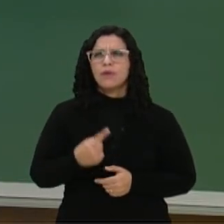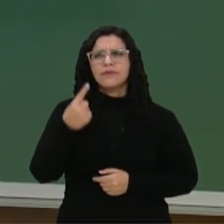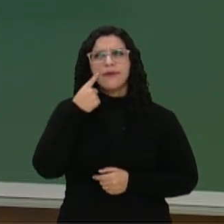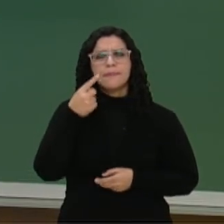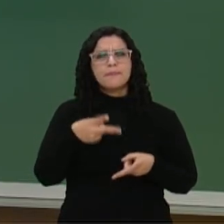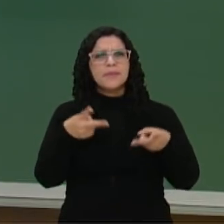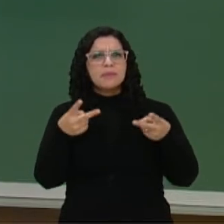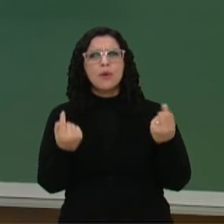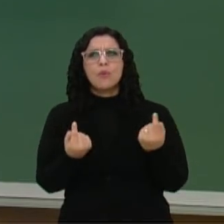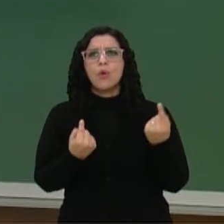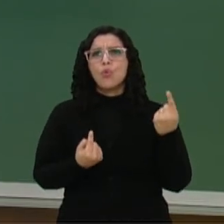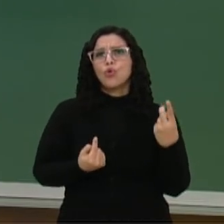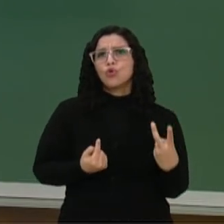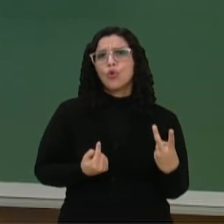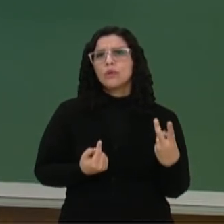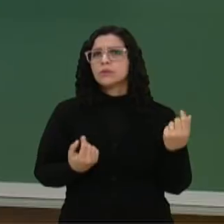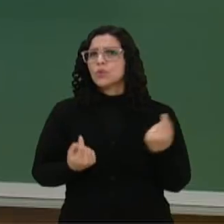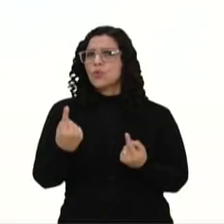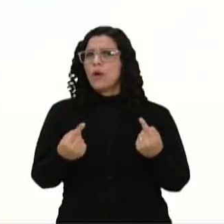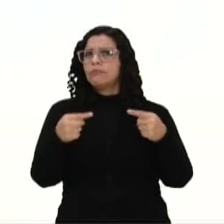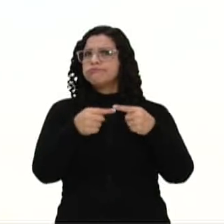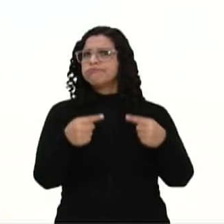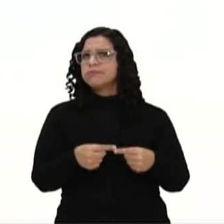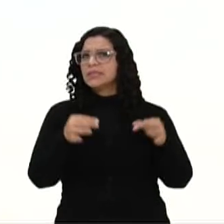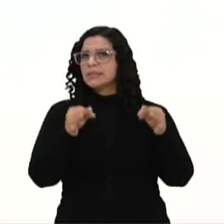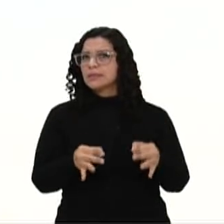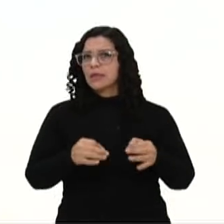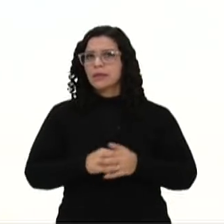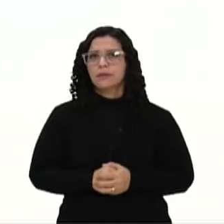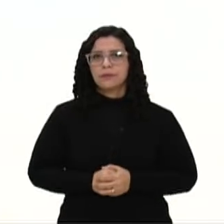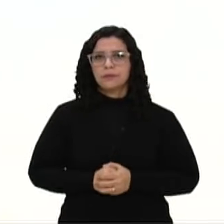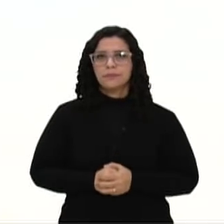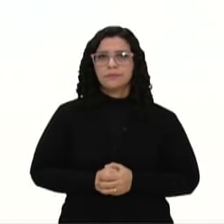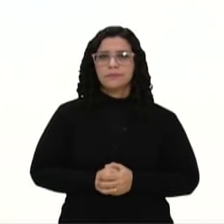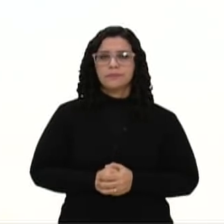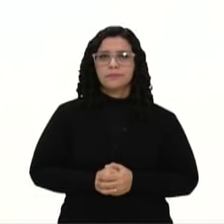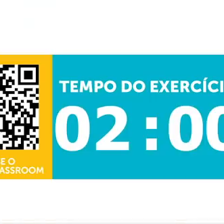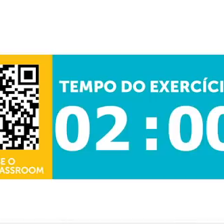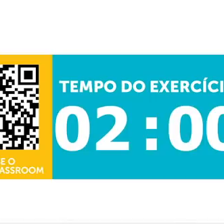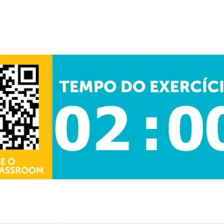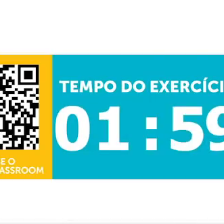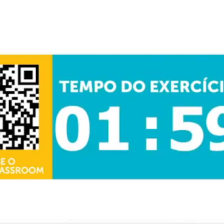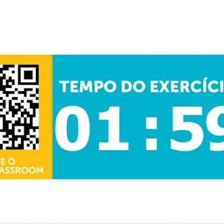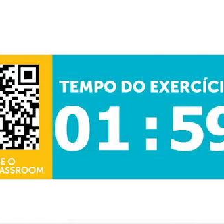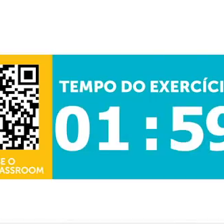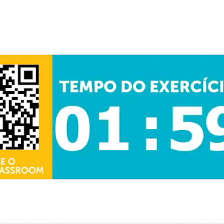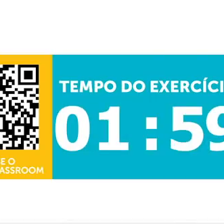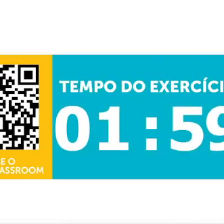essa identificação. Qual é comparação e qual é exemplificação?